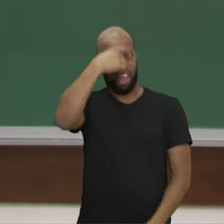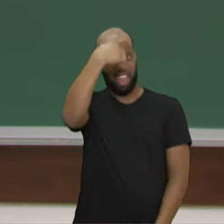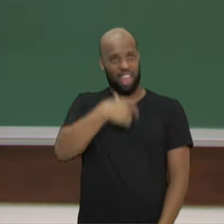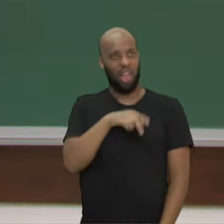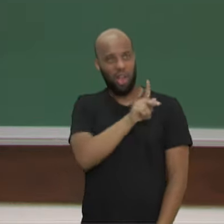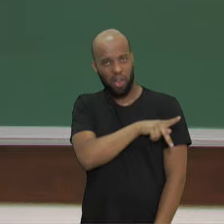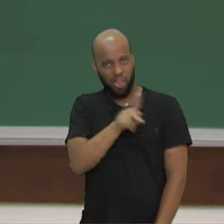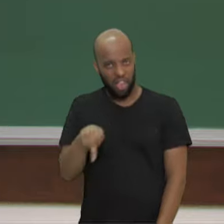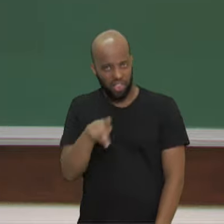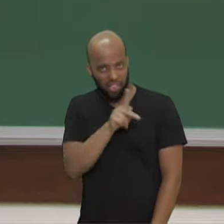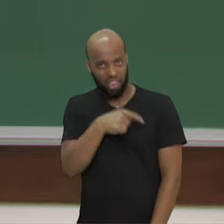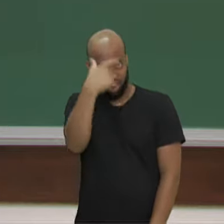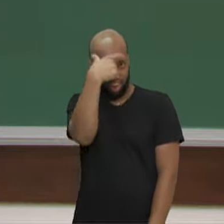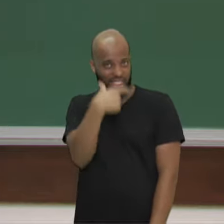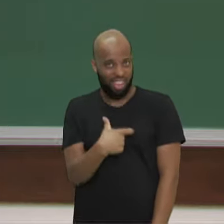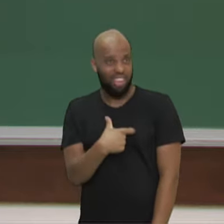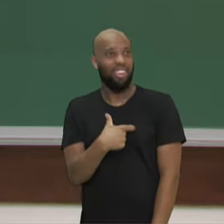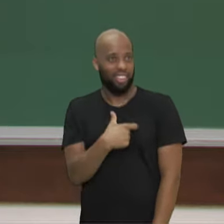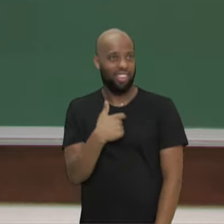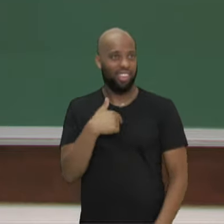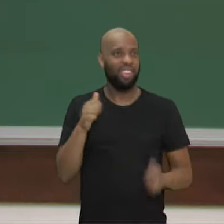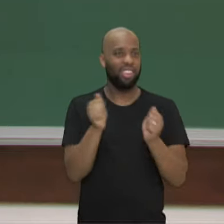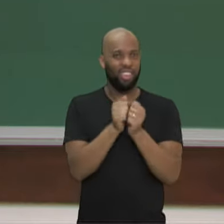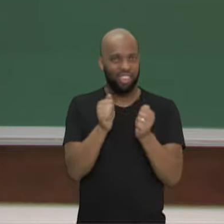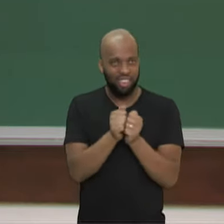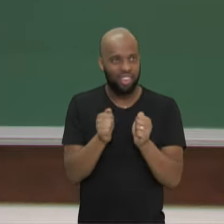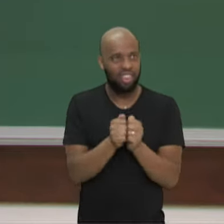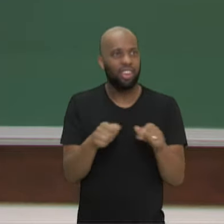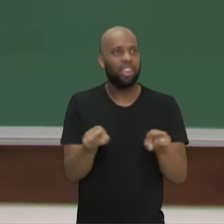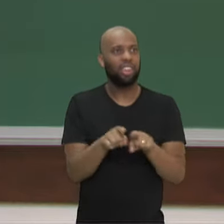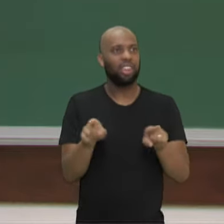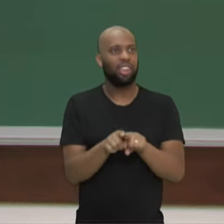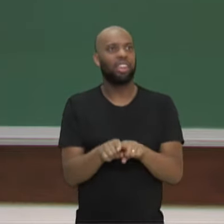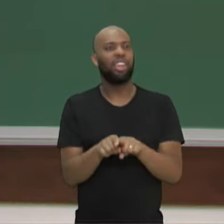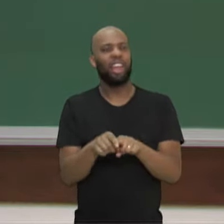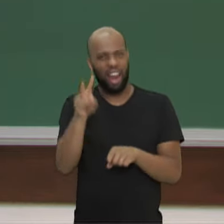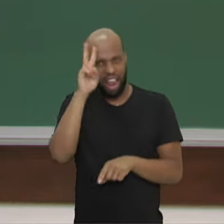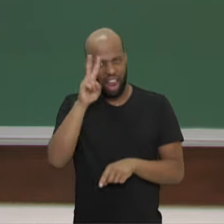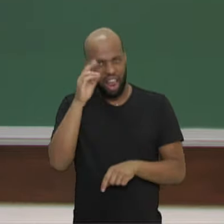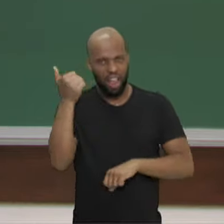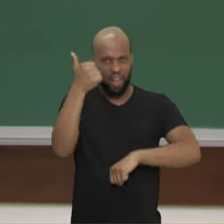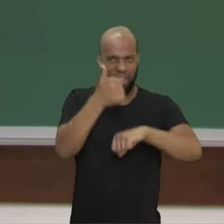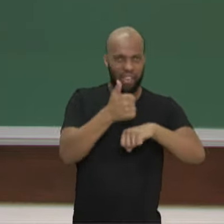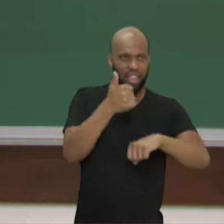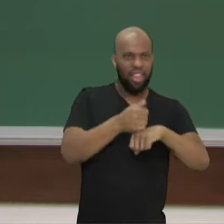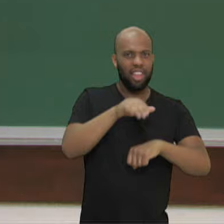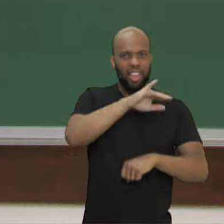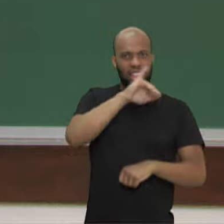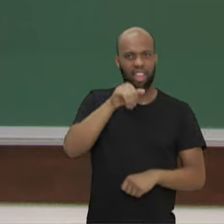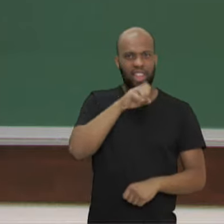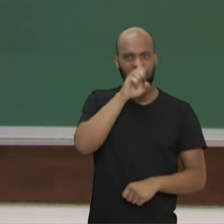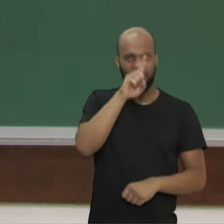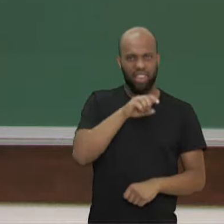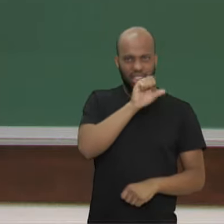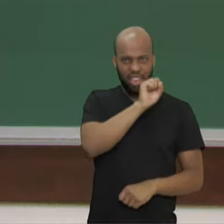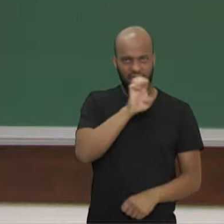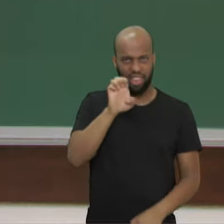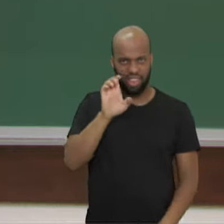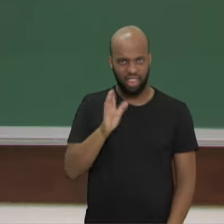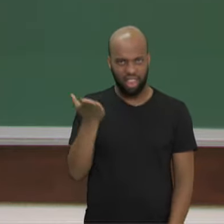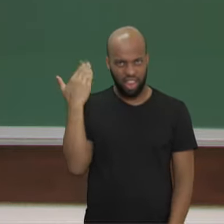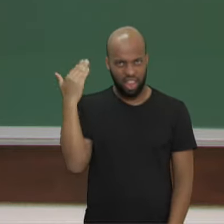desse espetáculo, né? E do lado aqui, lembra o diretor do outro espetáculo que eu falei, Gessé Malman? Então, é ele